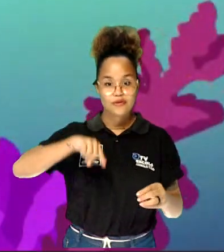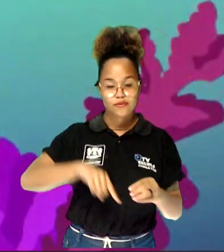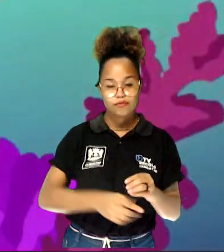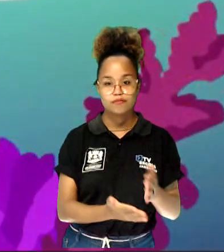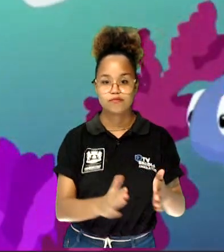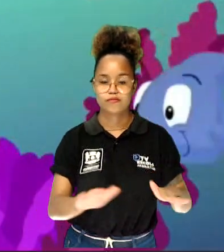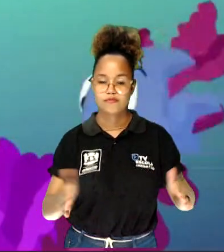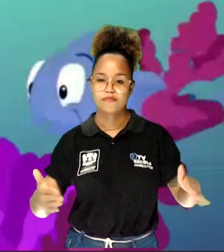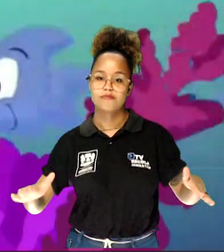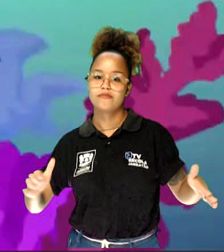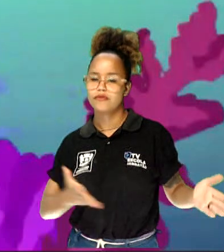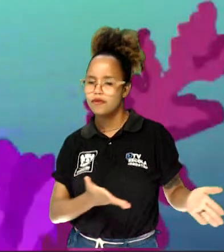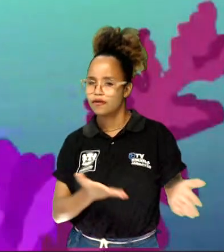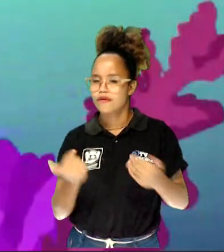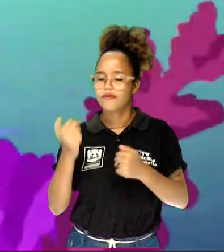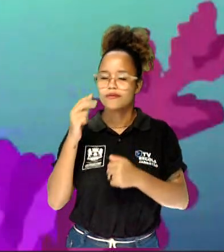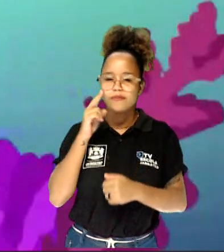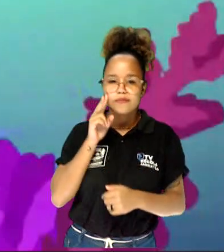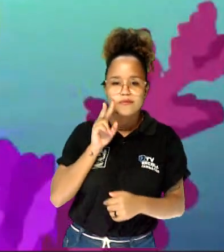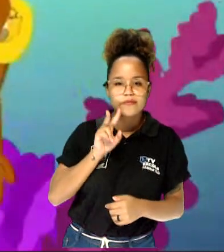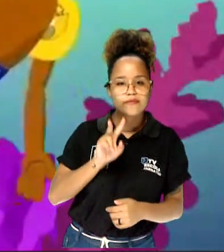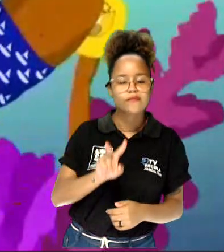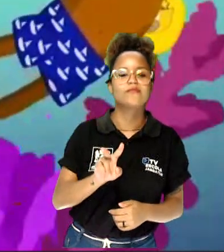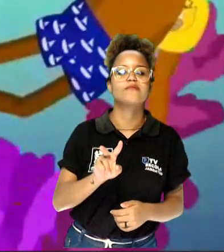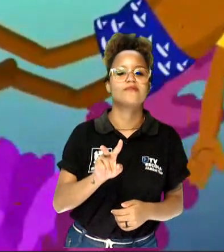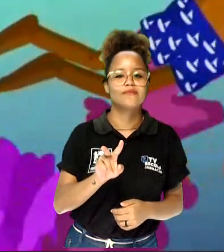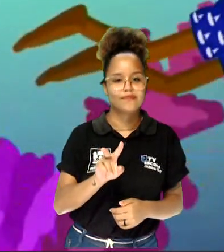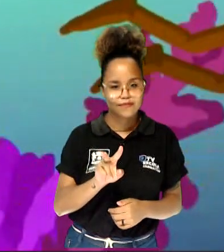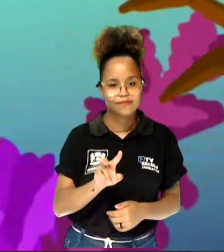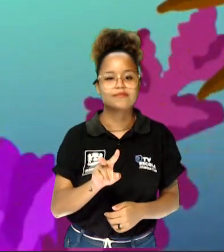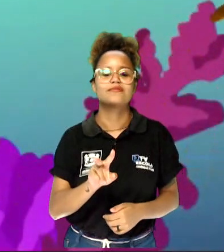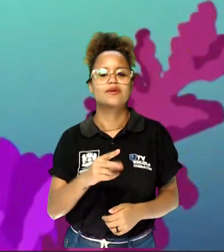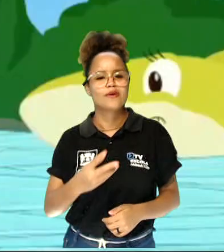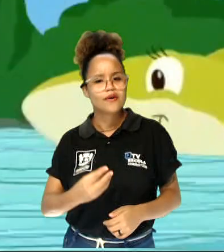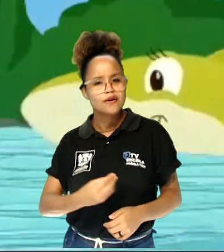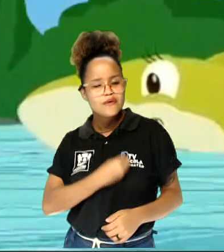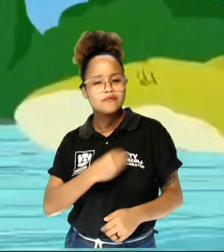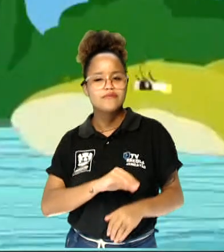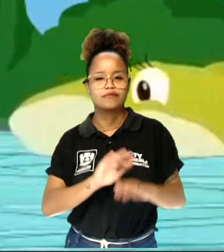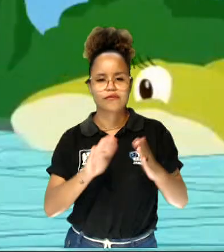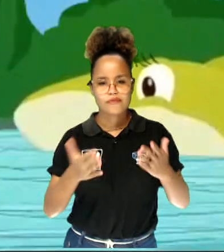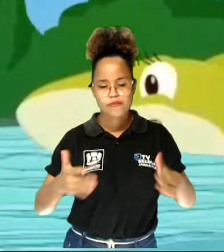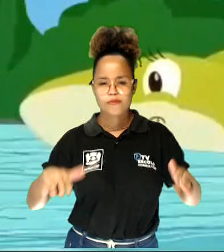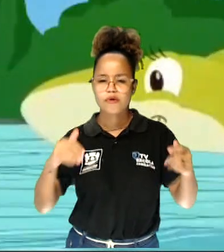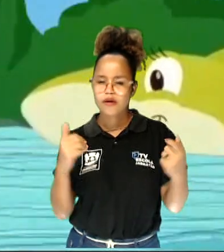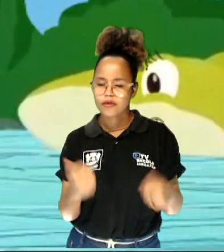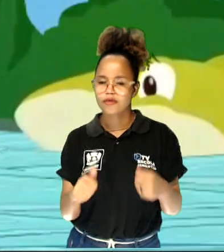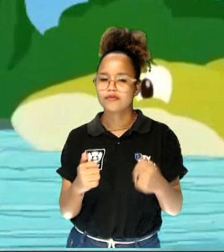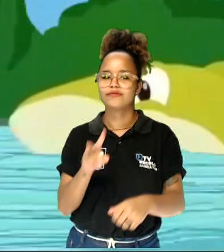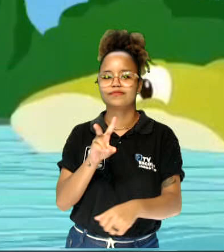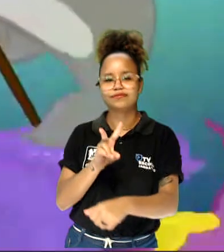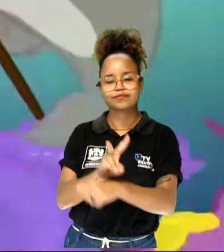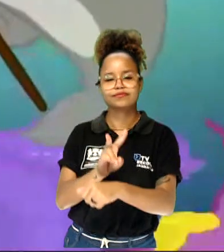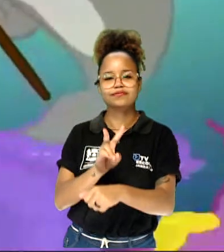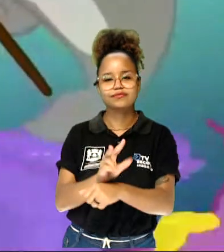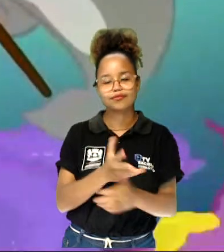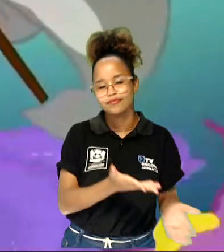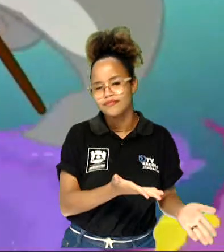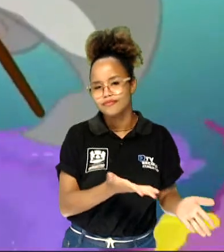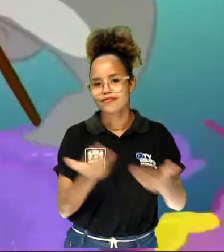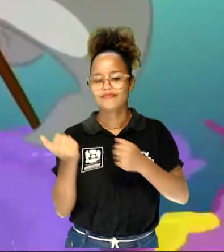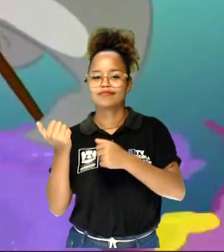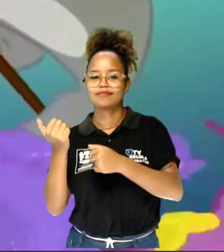mar. Vamos mergulhar, da vida marinha temos que.